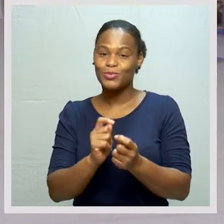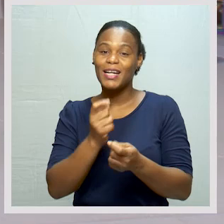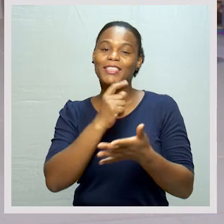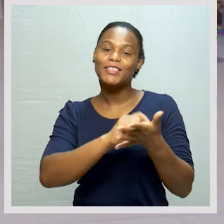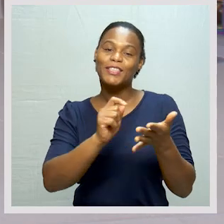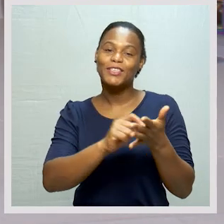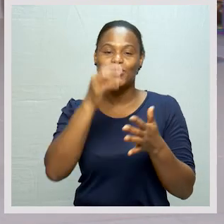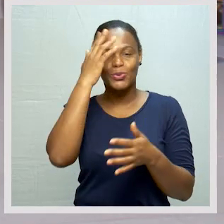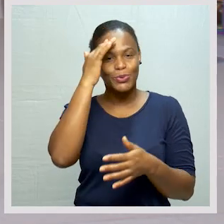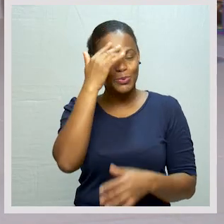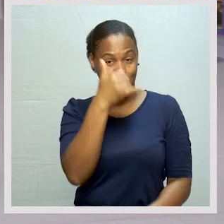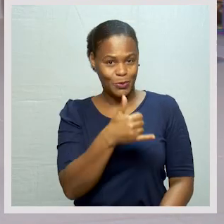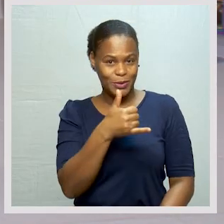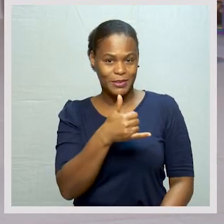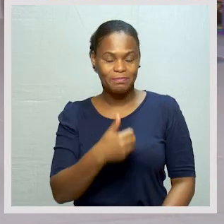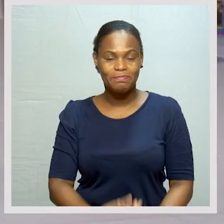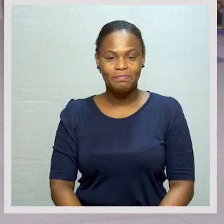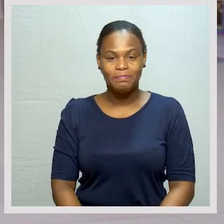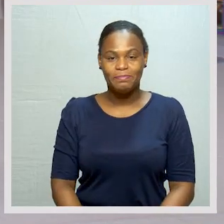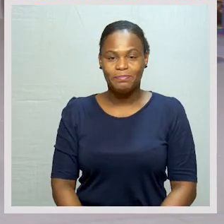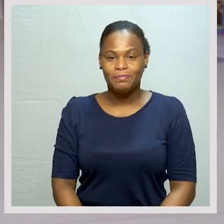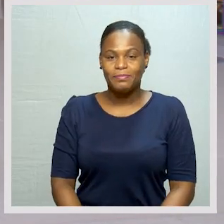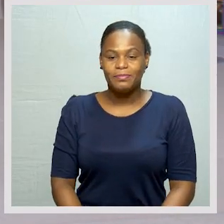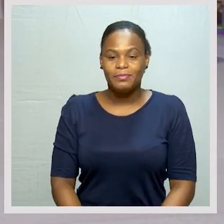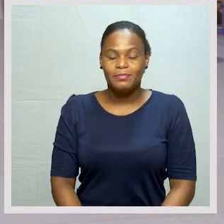para o exercício número 2.